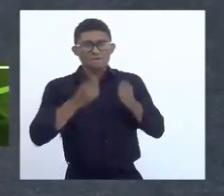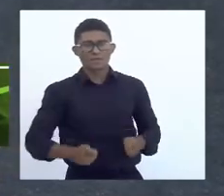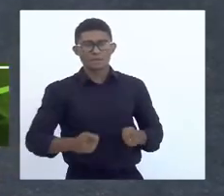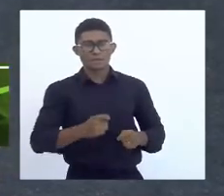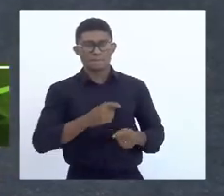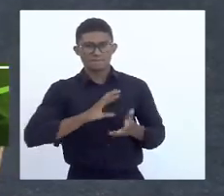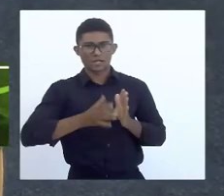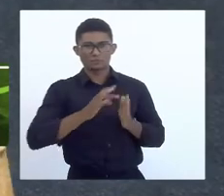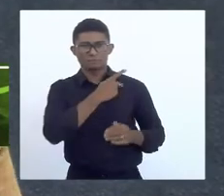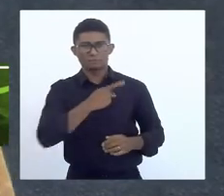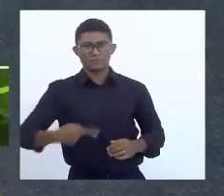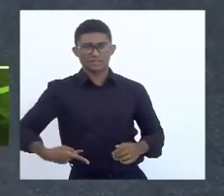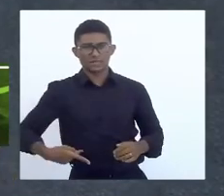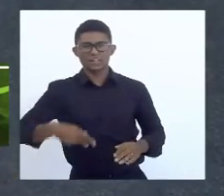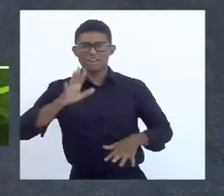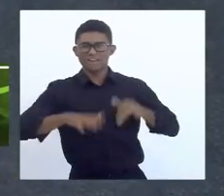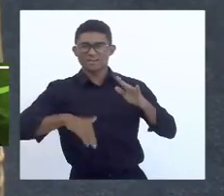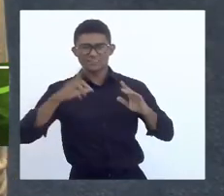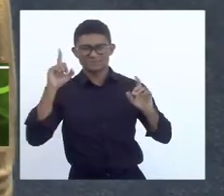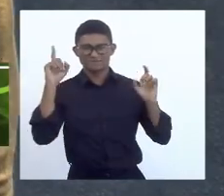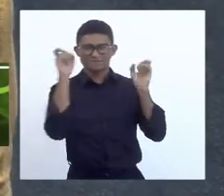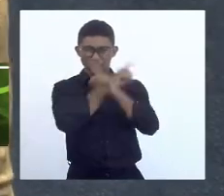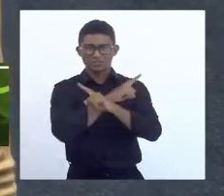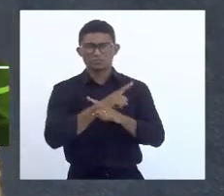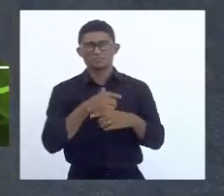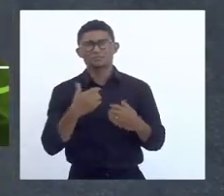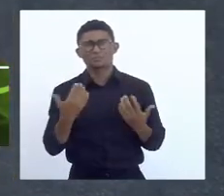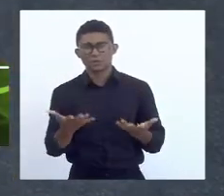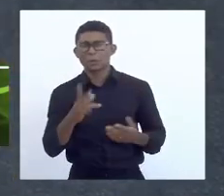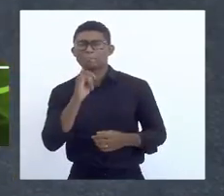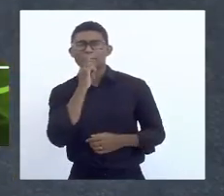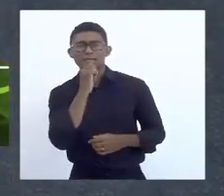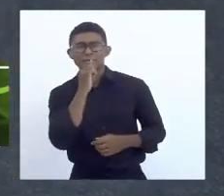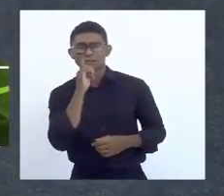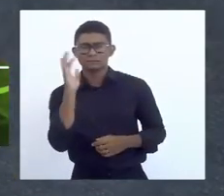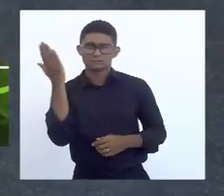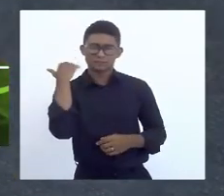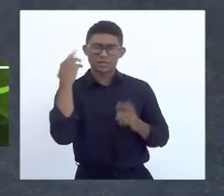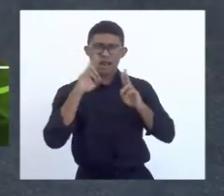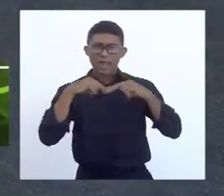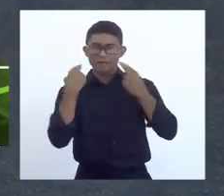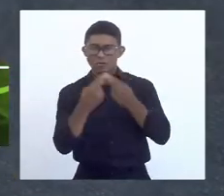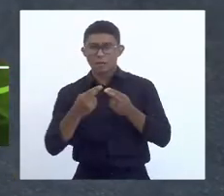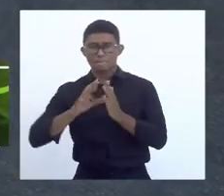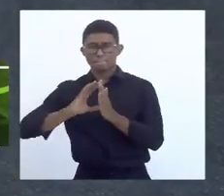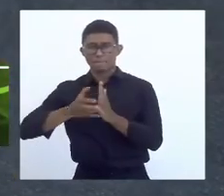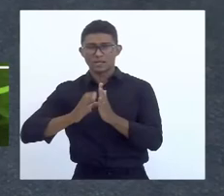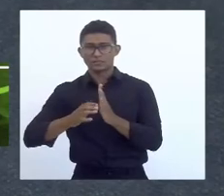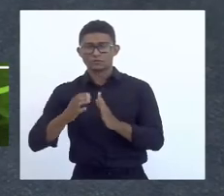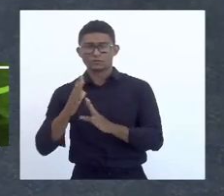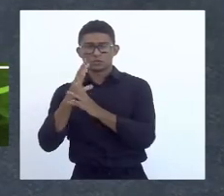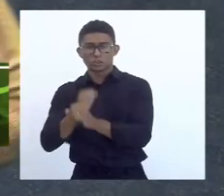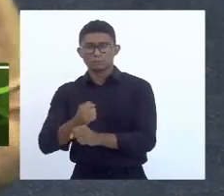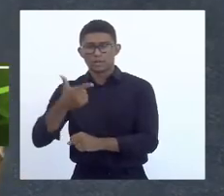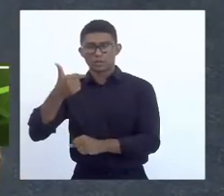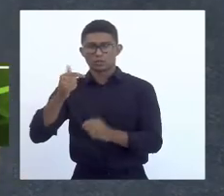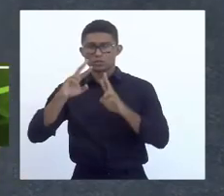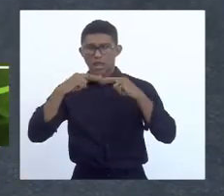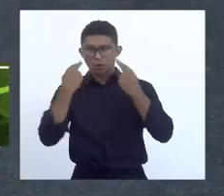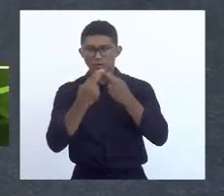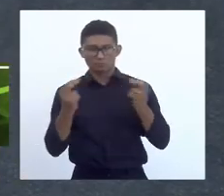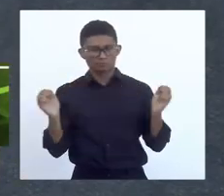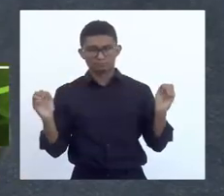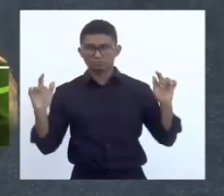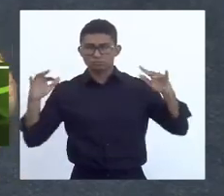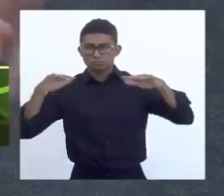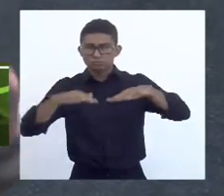de partido. E eu queria dar só um exemplo. Eu fui a uma reunião de 12 partidos políticos. Nessa